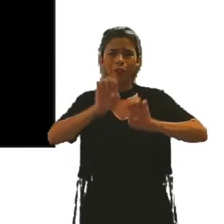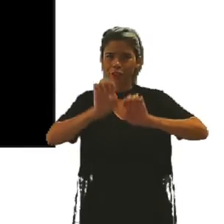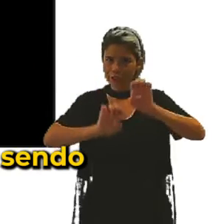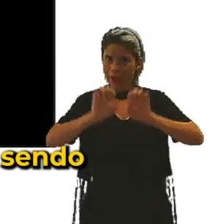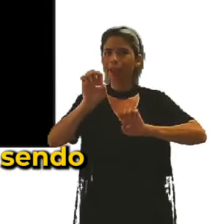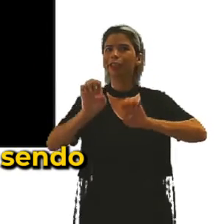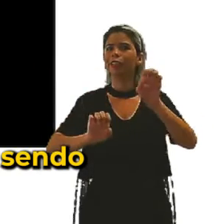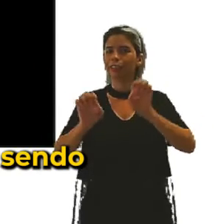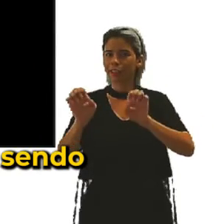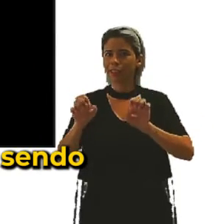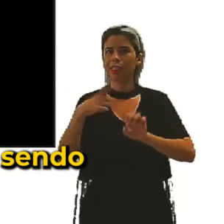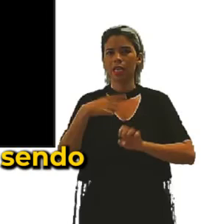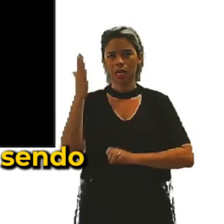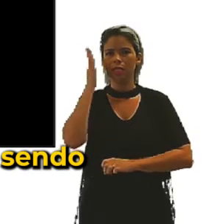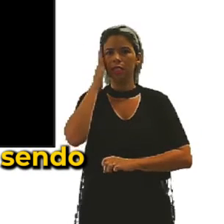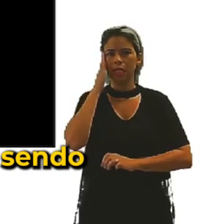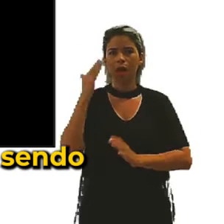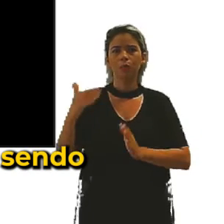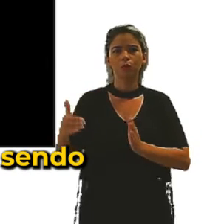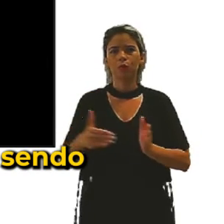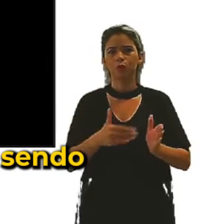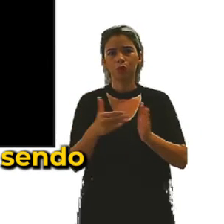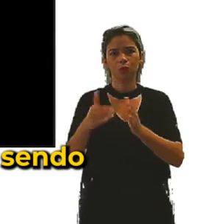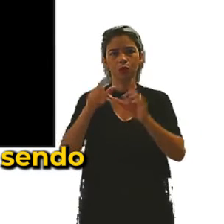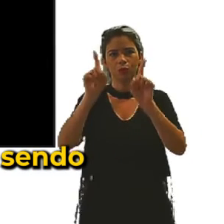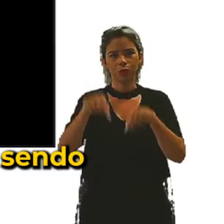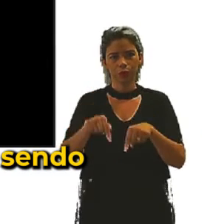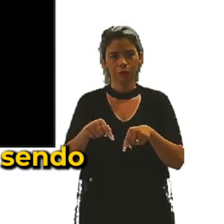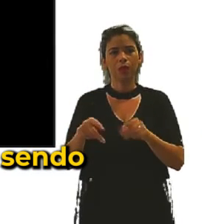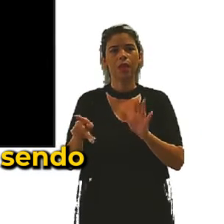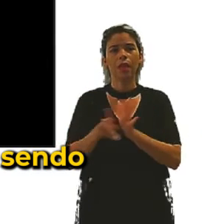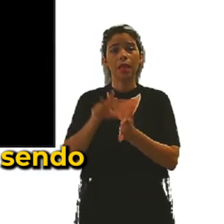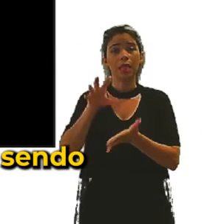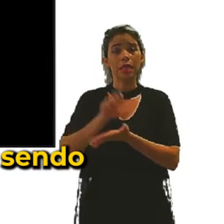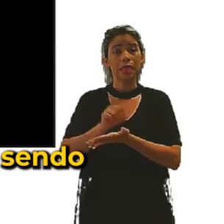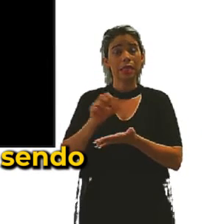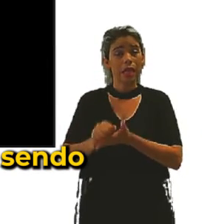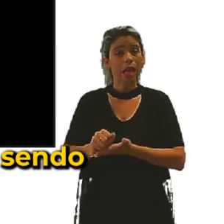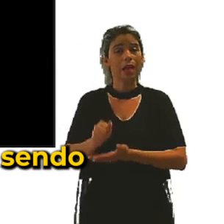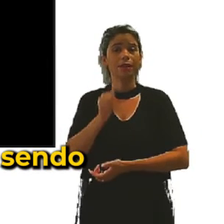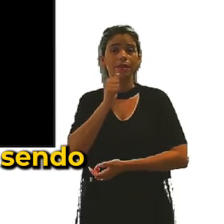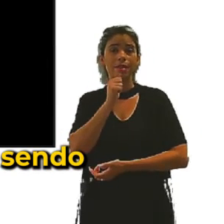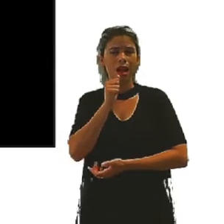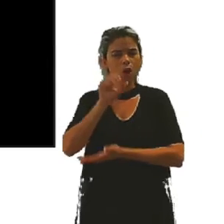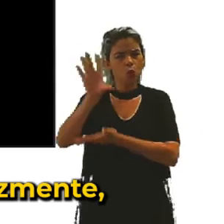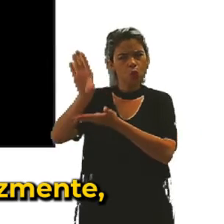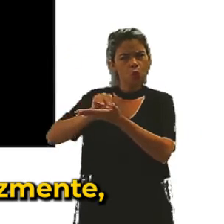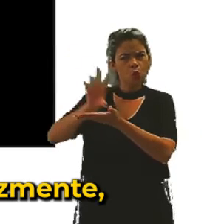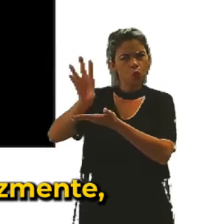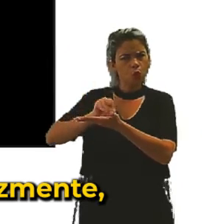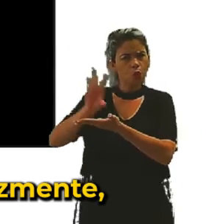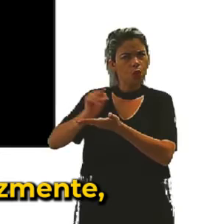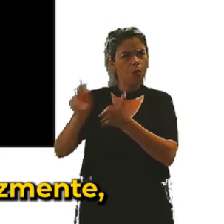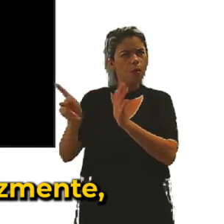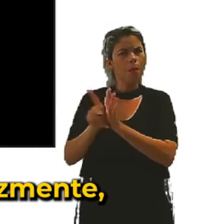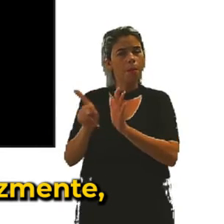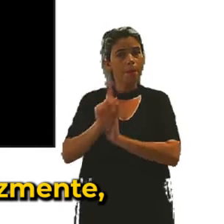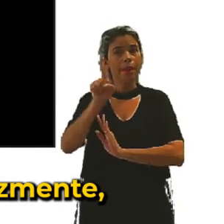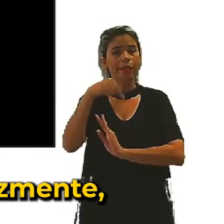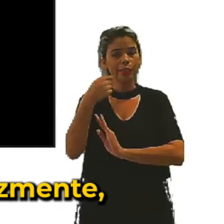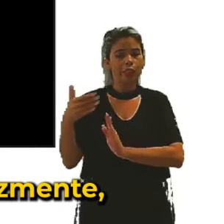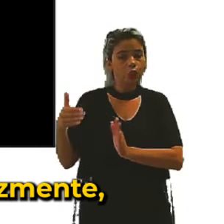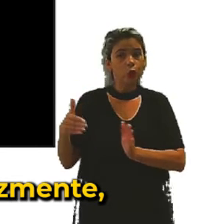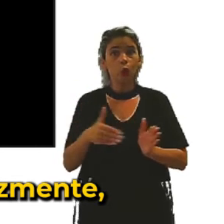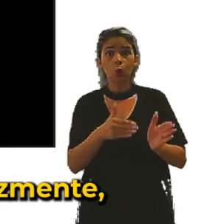estatísticas? Caminhamos, então, segundo dados ainda sendo compilados, que nós caminhamos